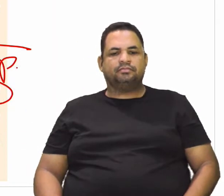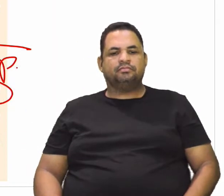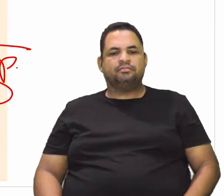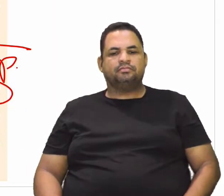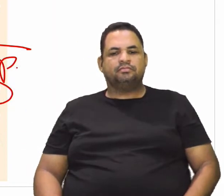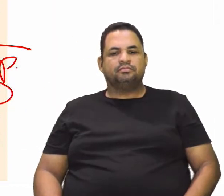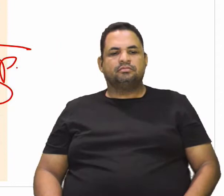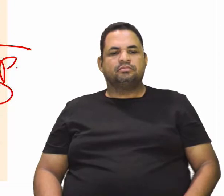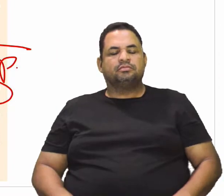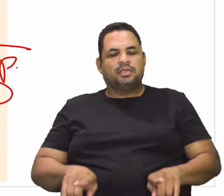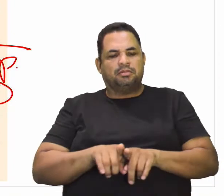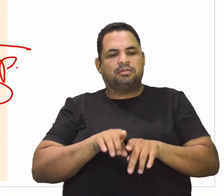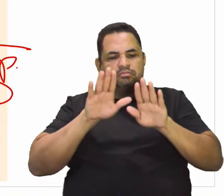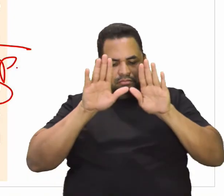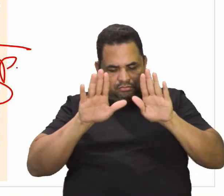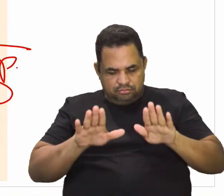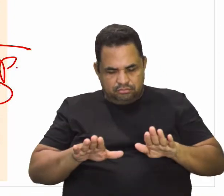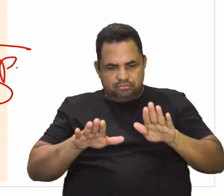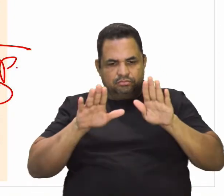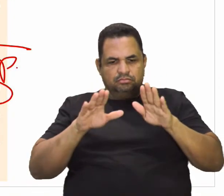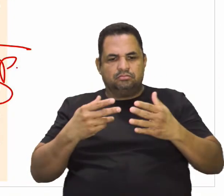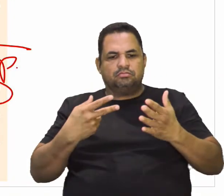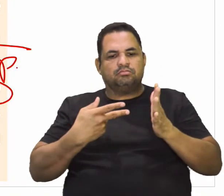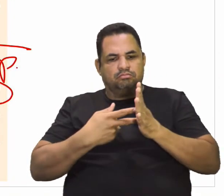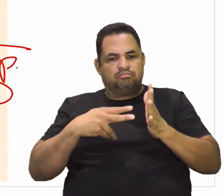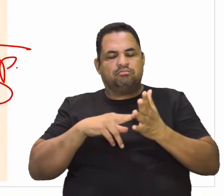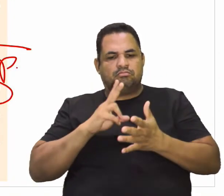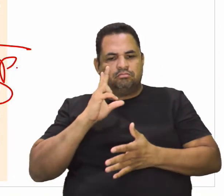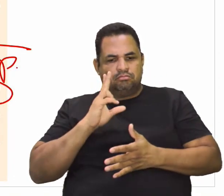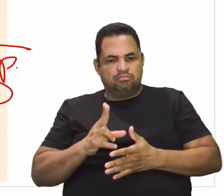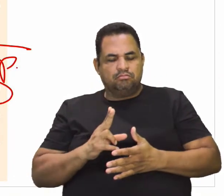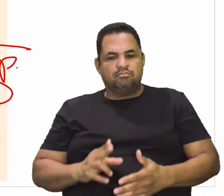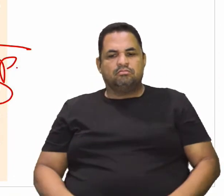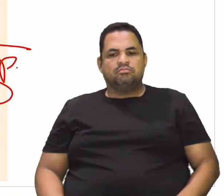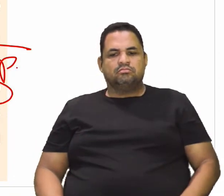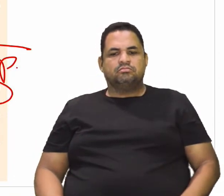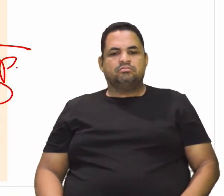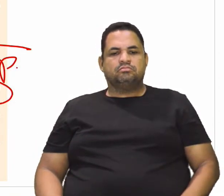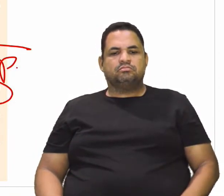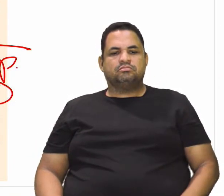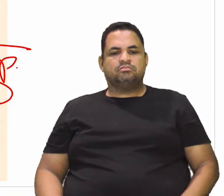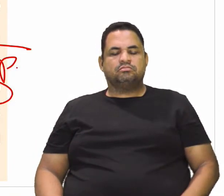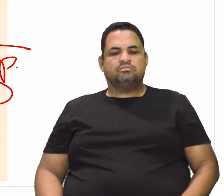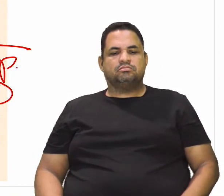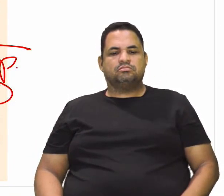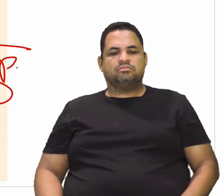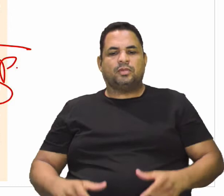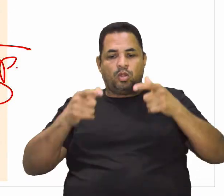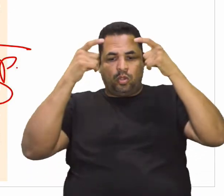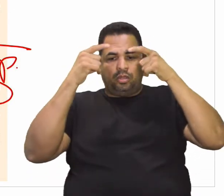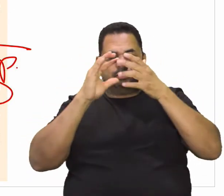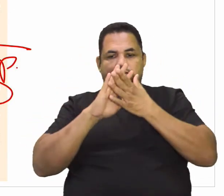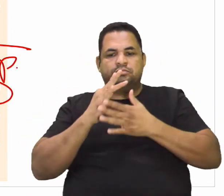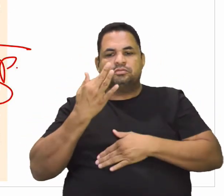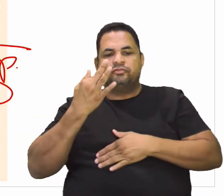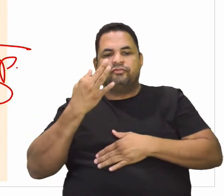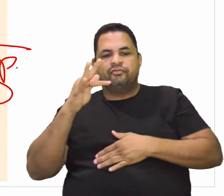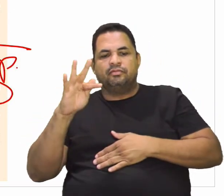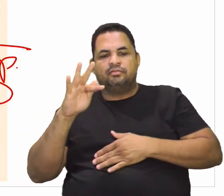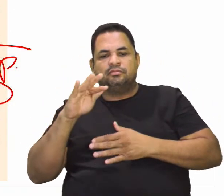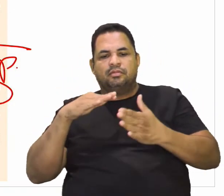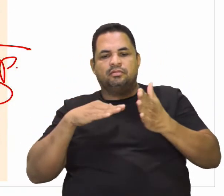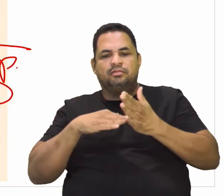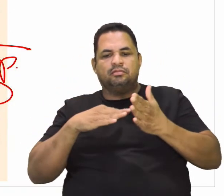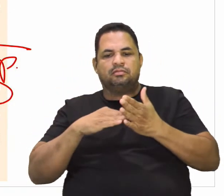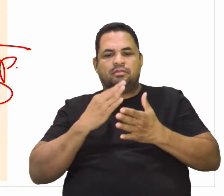que são também como os muçulmanos eram conhecidos. O reino dos francos foi barrado